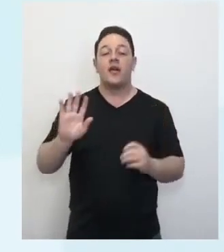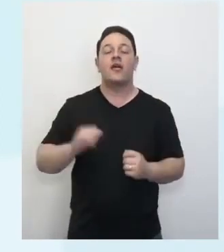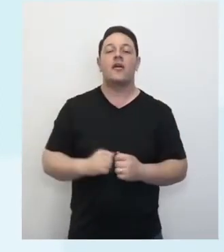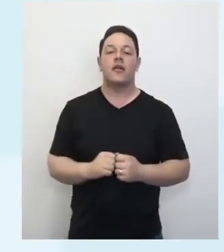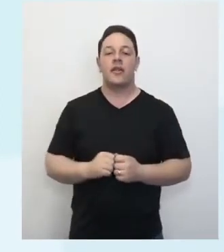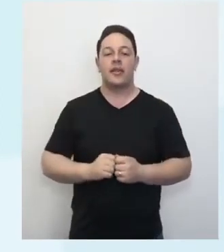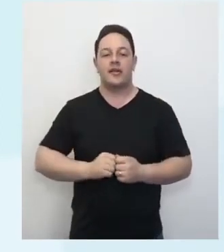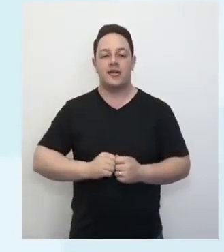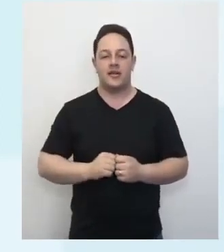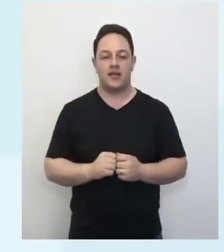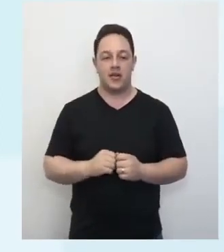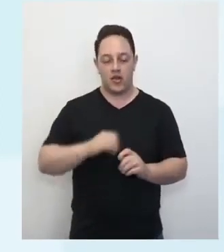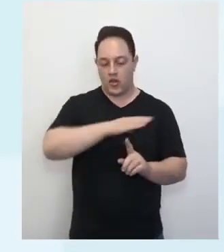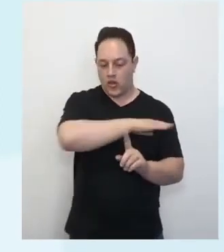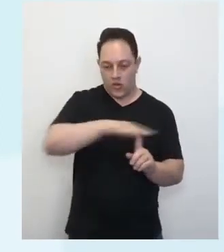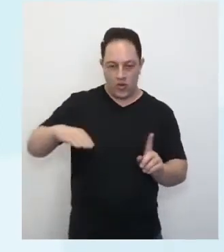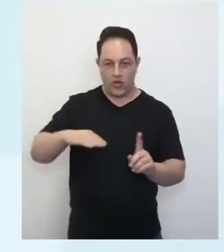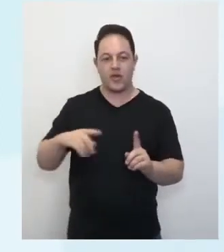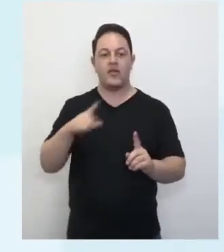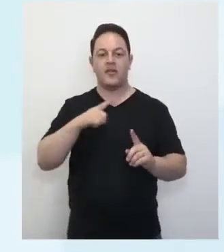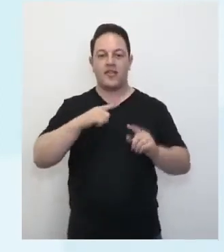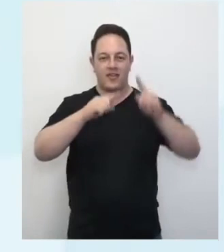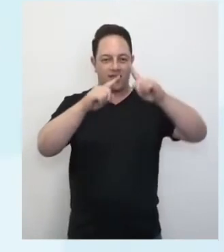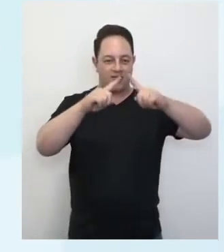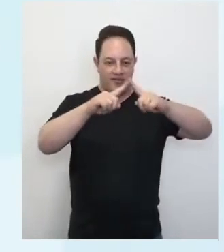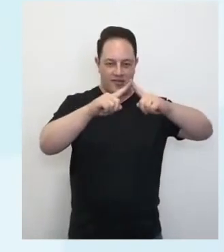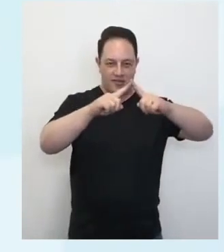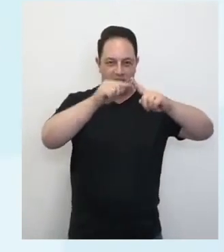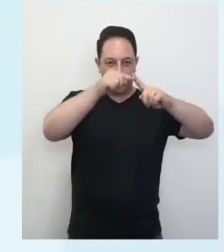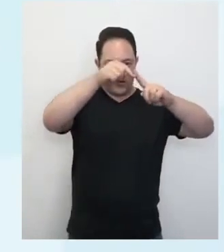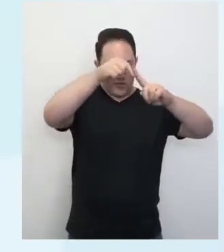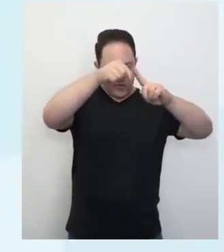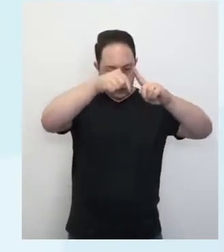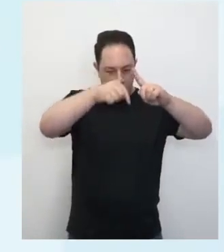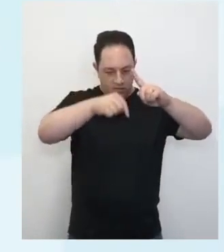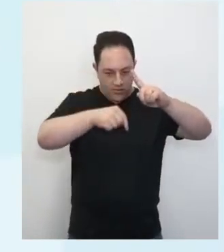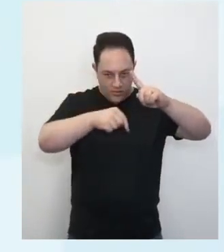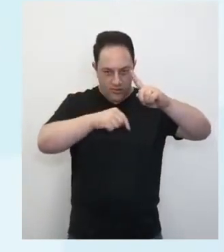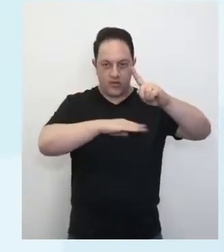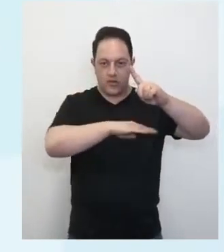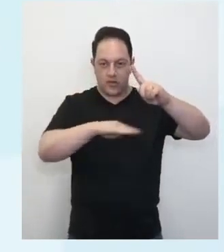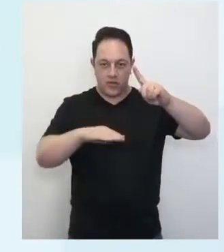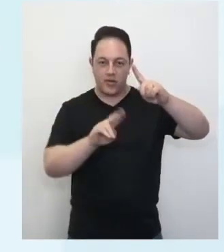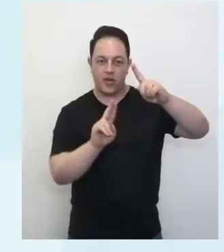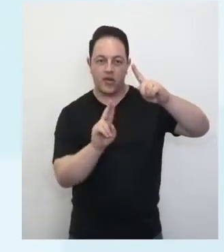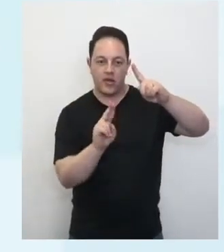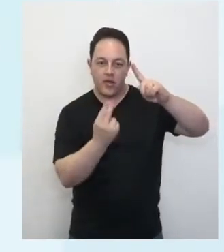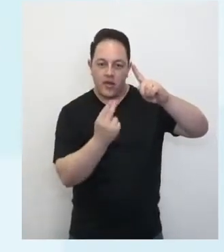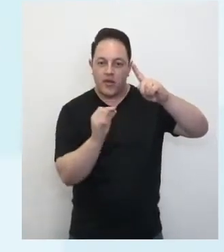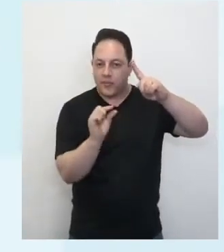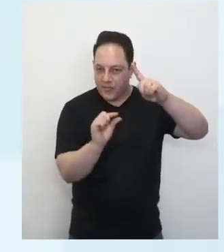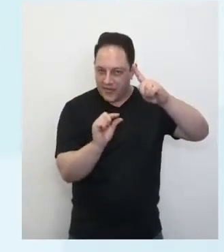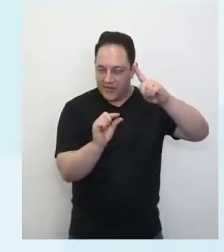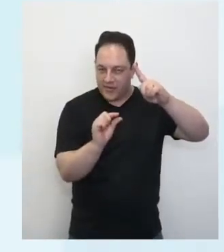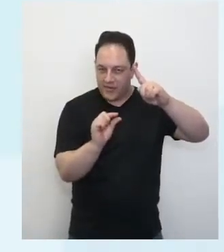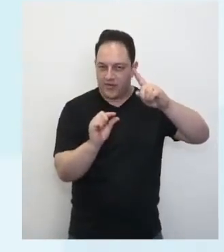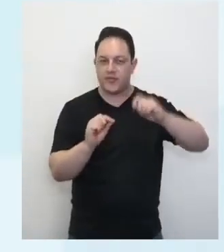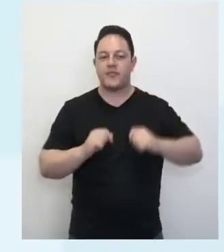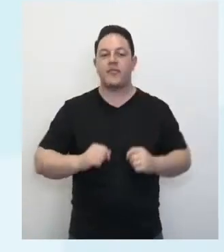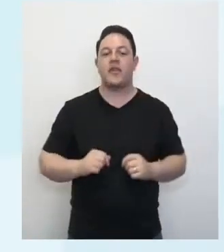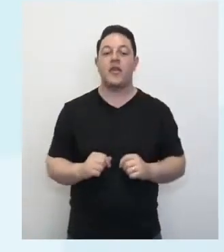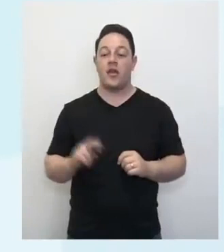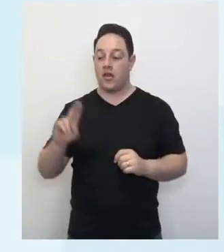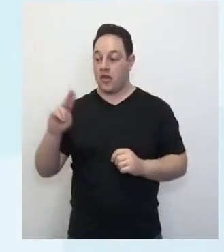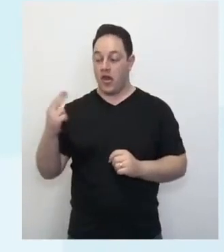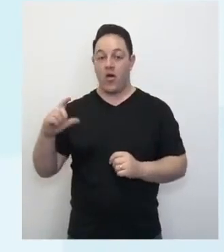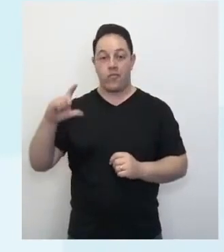feito do vértice para baixo a uma altura h Zinho Então eu tenho que